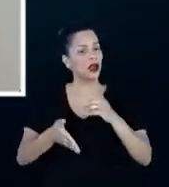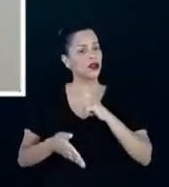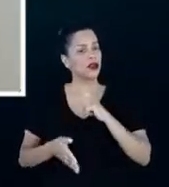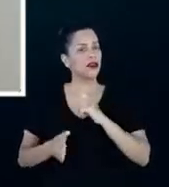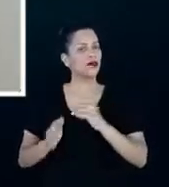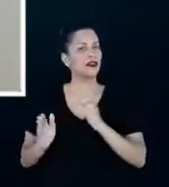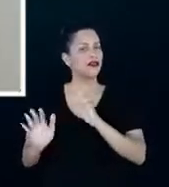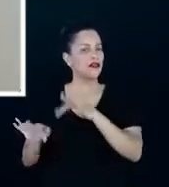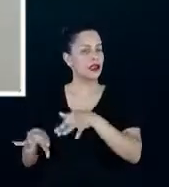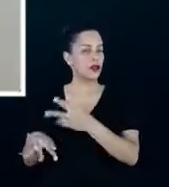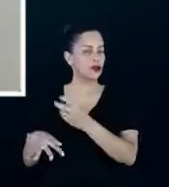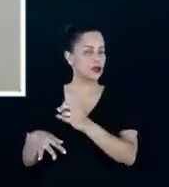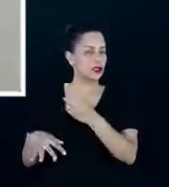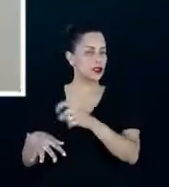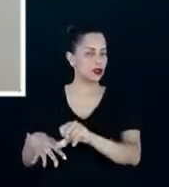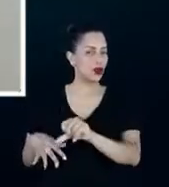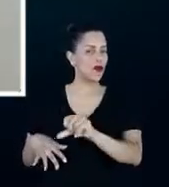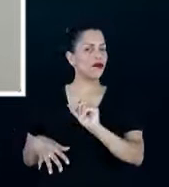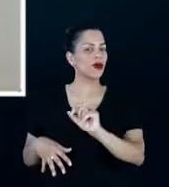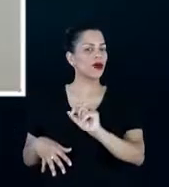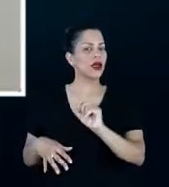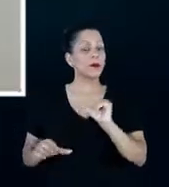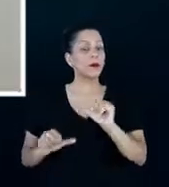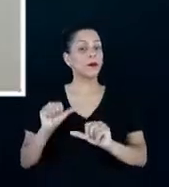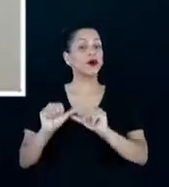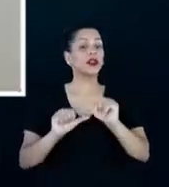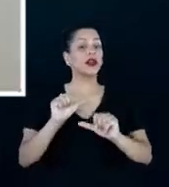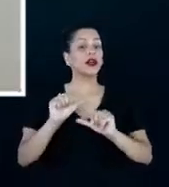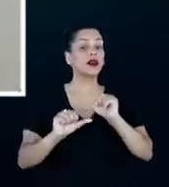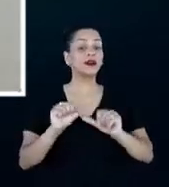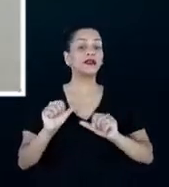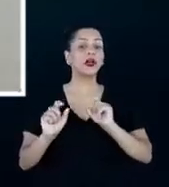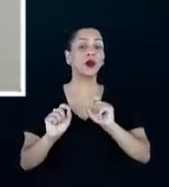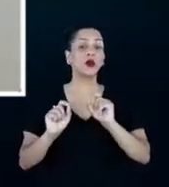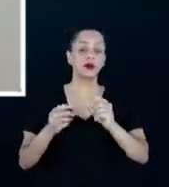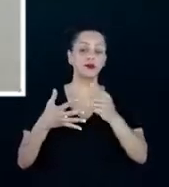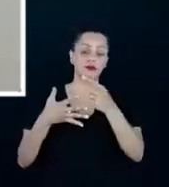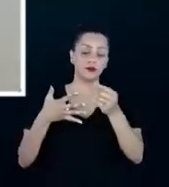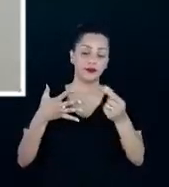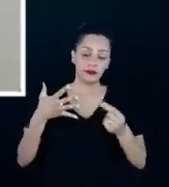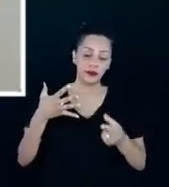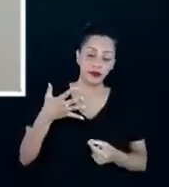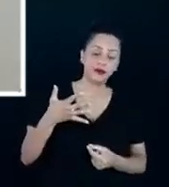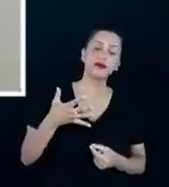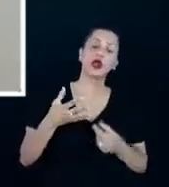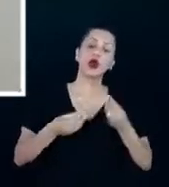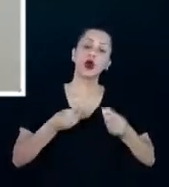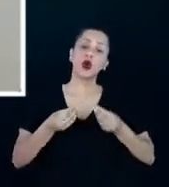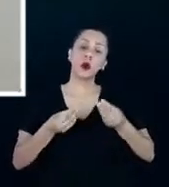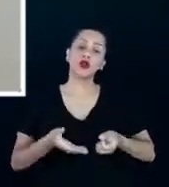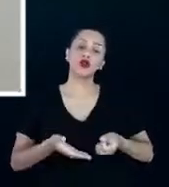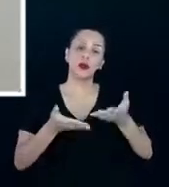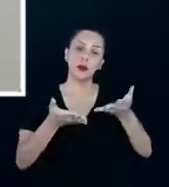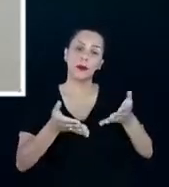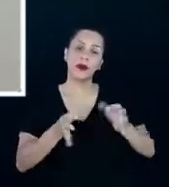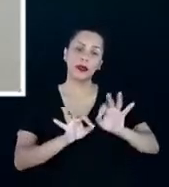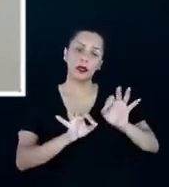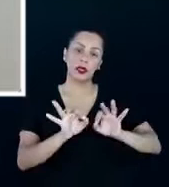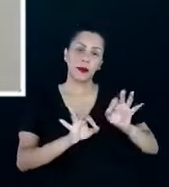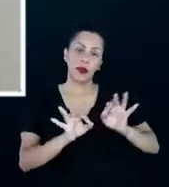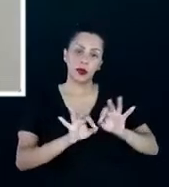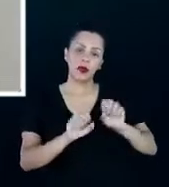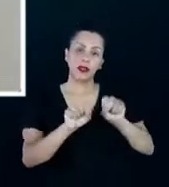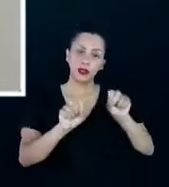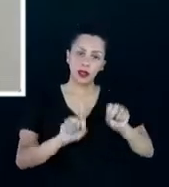2019, que foi a mudança, né, dos critérios de suprimento para planejamento da expansão e da operação do sistema. Então, a gente